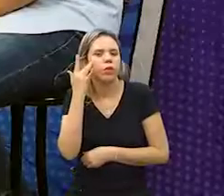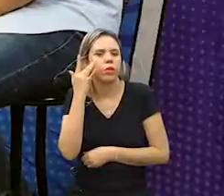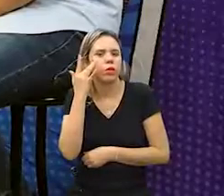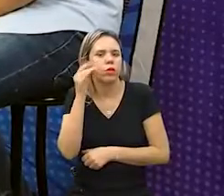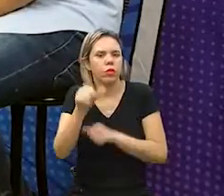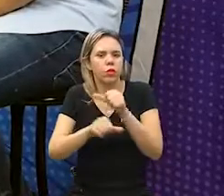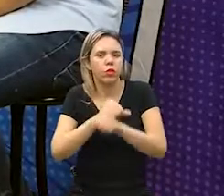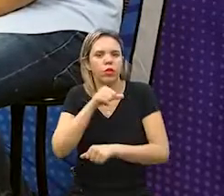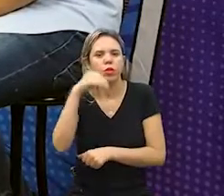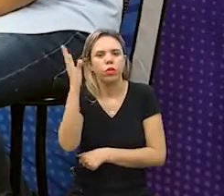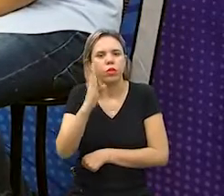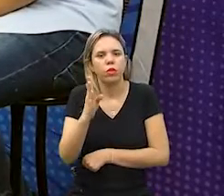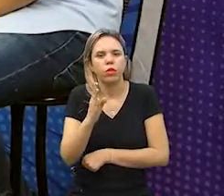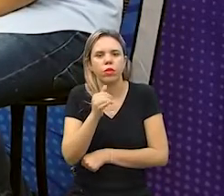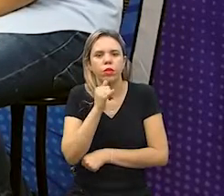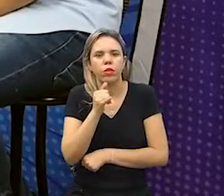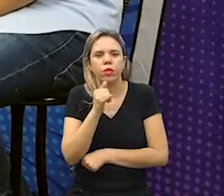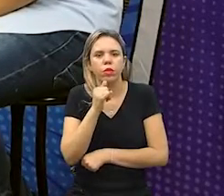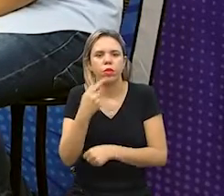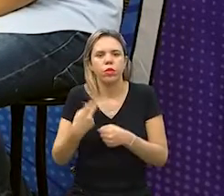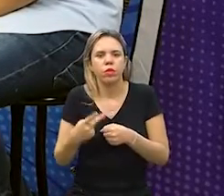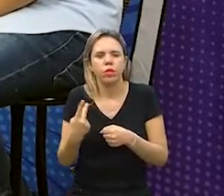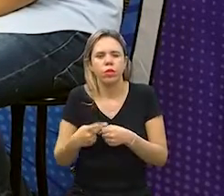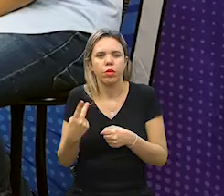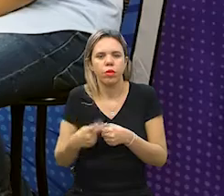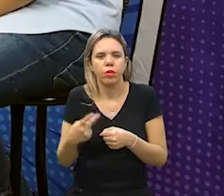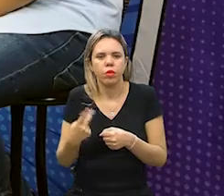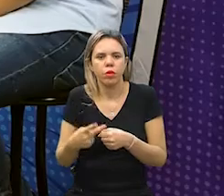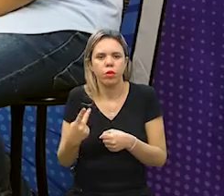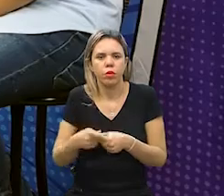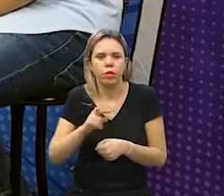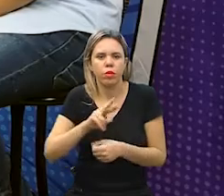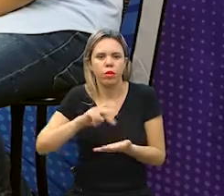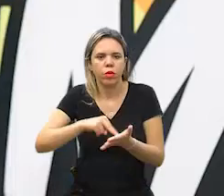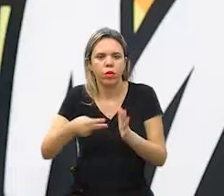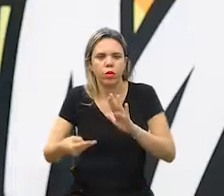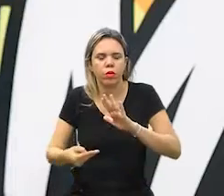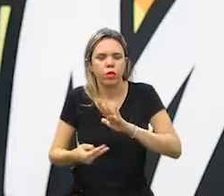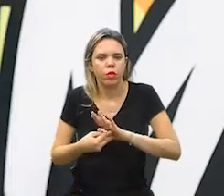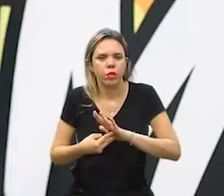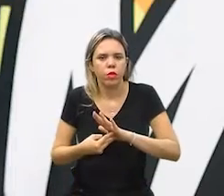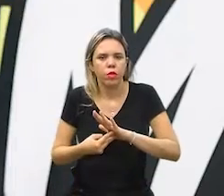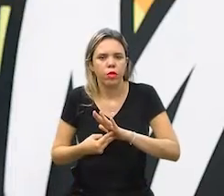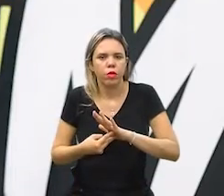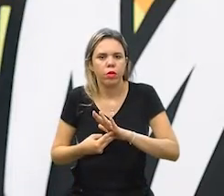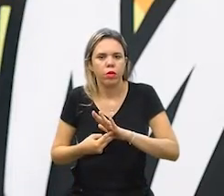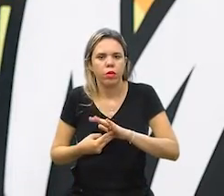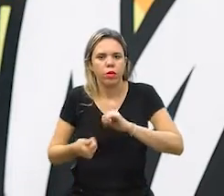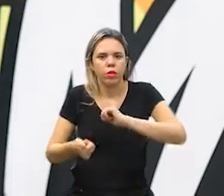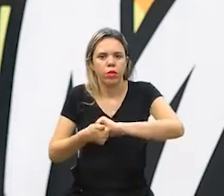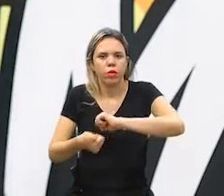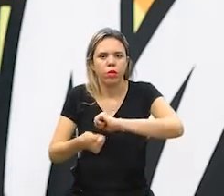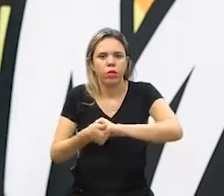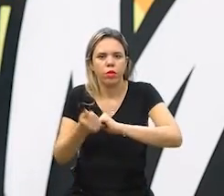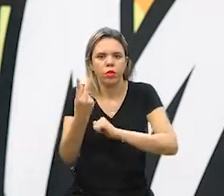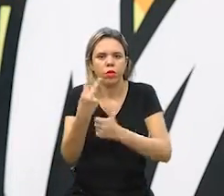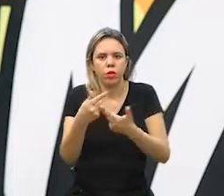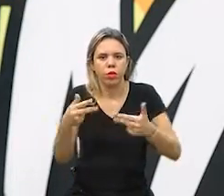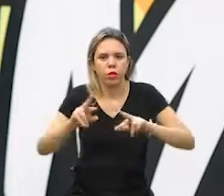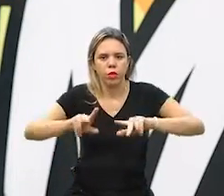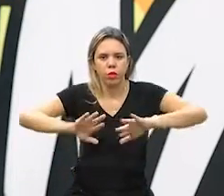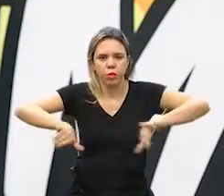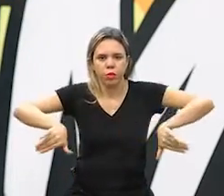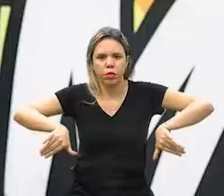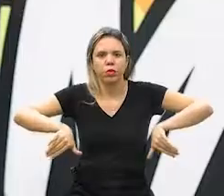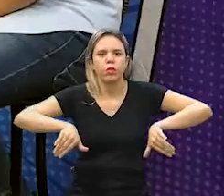Brasil, tá? Produto comercial não significa necessariamente produto de baixa qualidade. São duas coisas